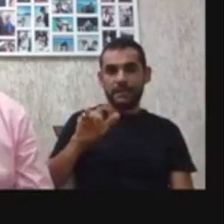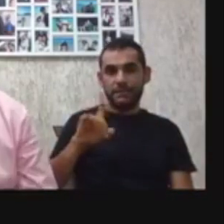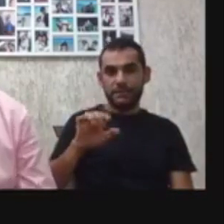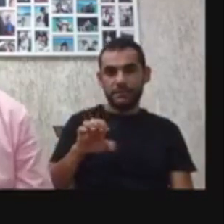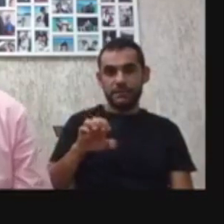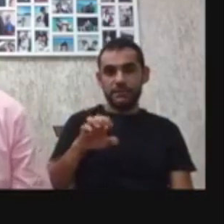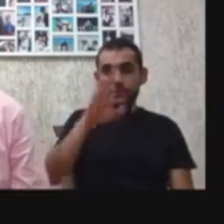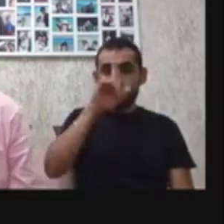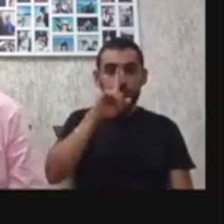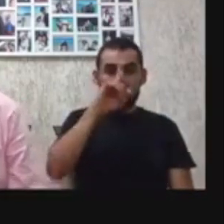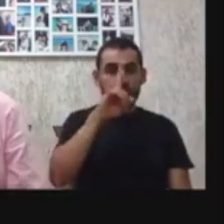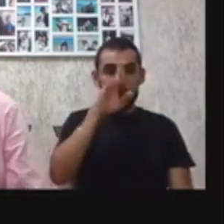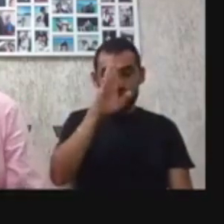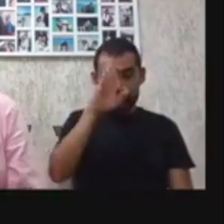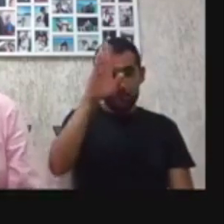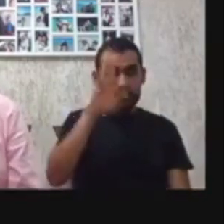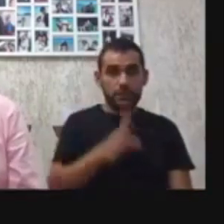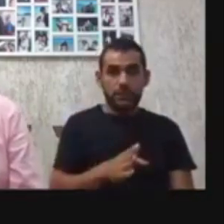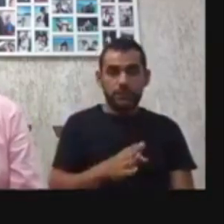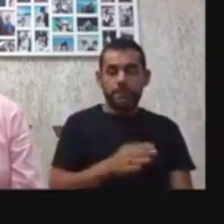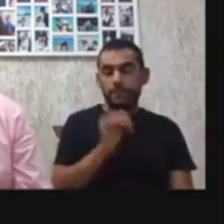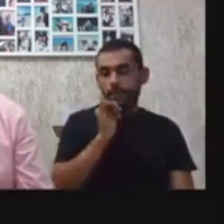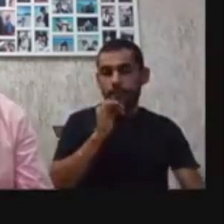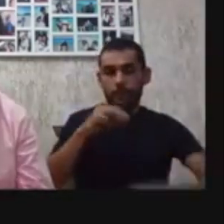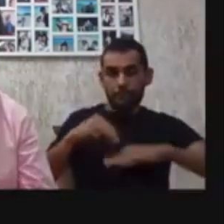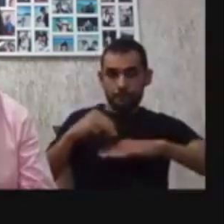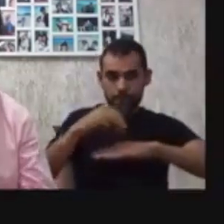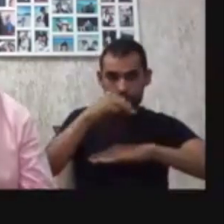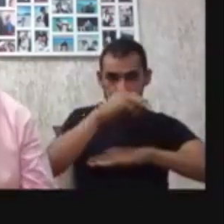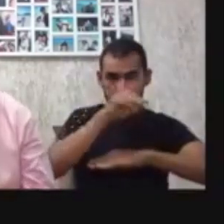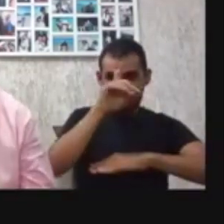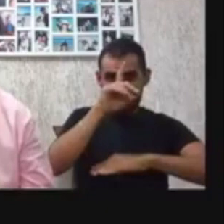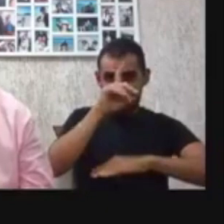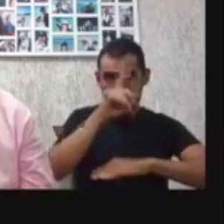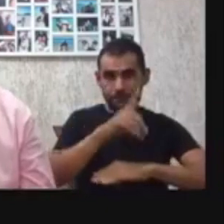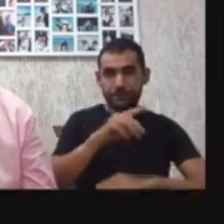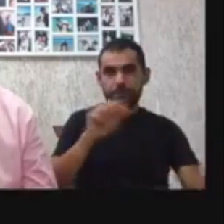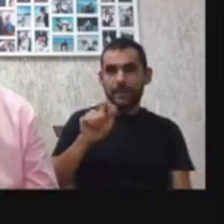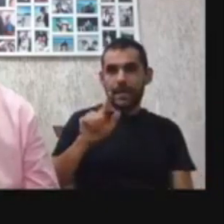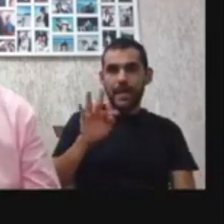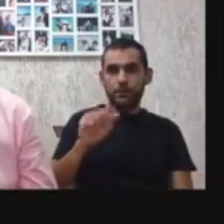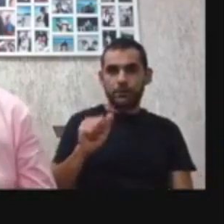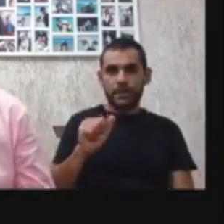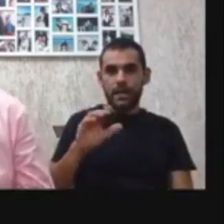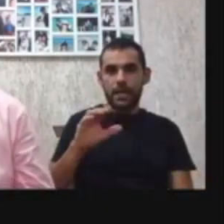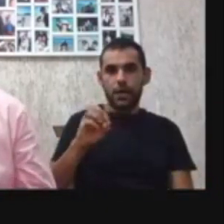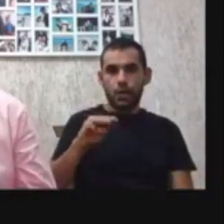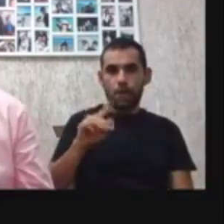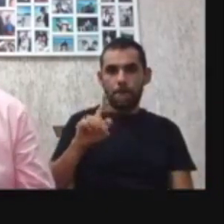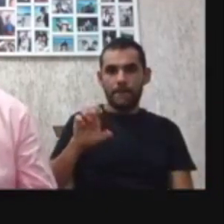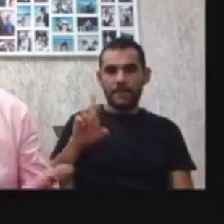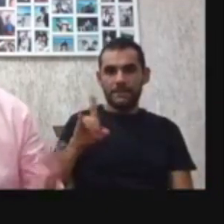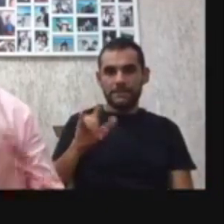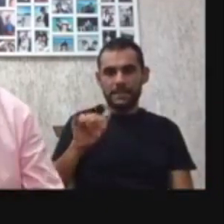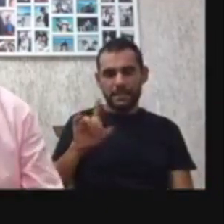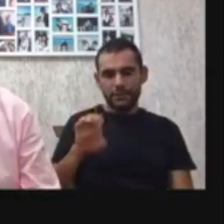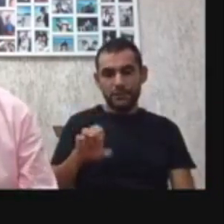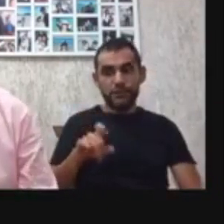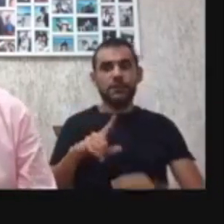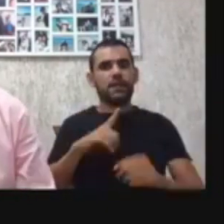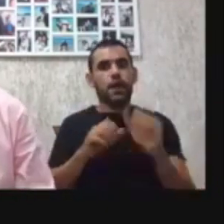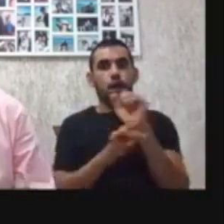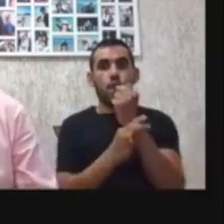O Hospital Nossa Senhora das Mercês, ele é alta complexidade em ortopedia, mas muito